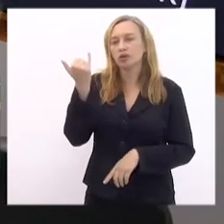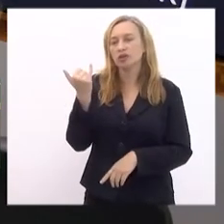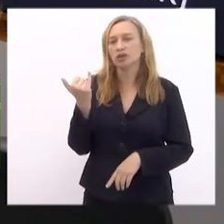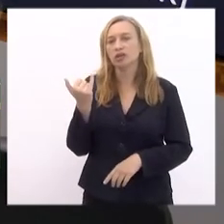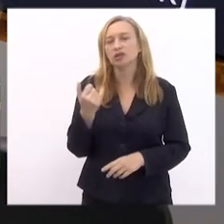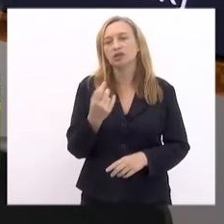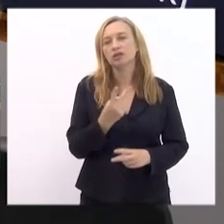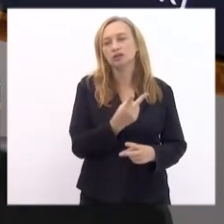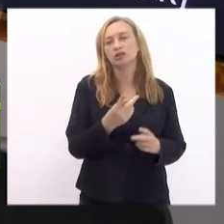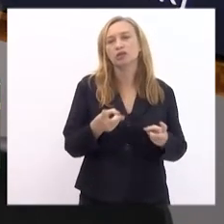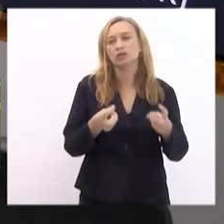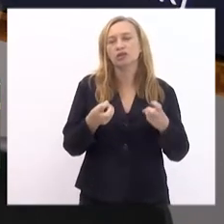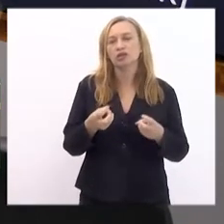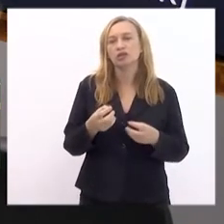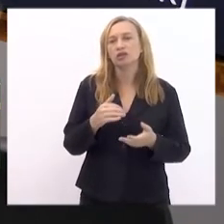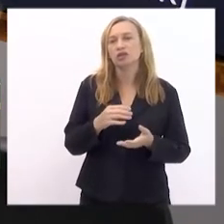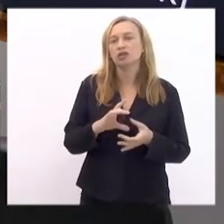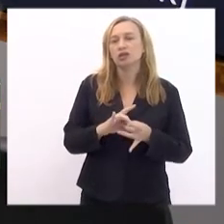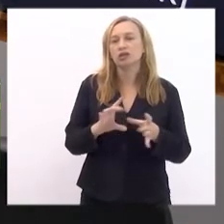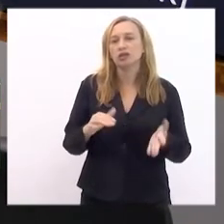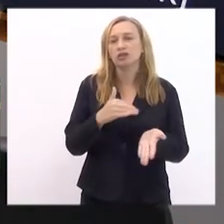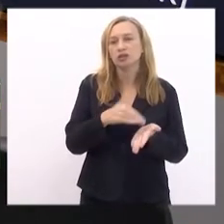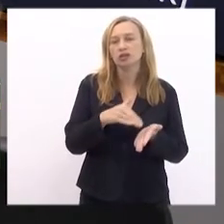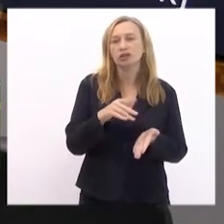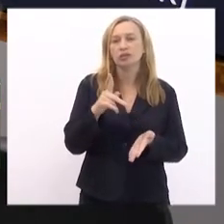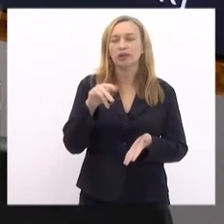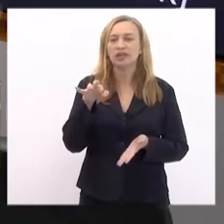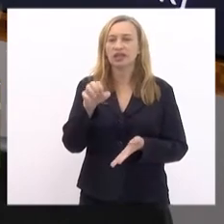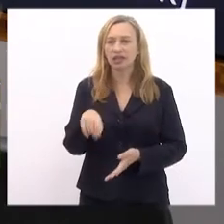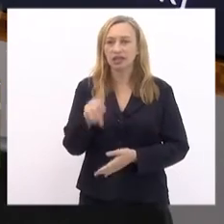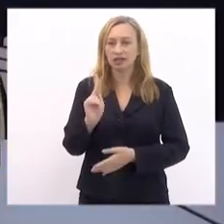duas observações e passar para o secretário Patrick Weber.